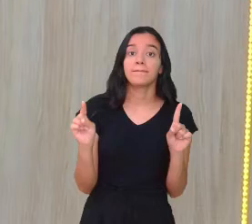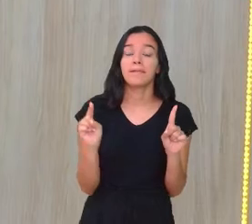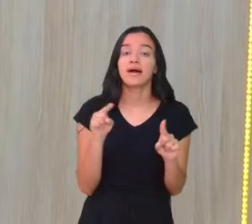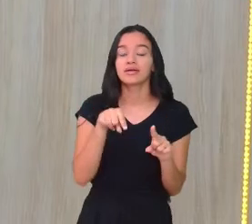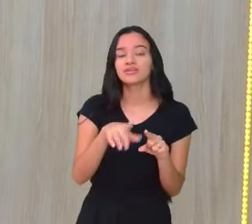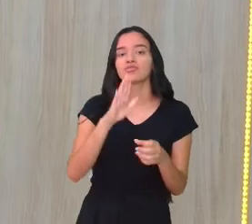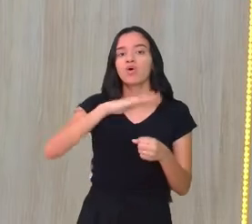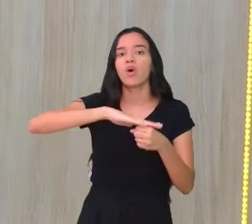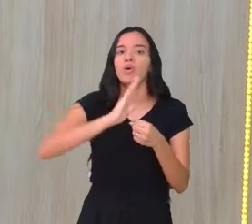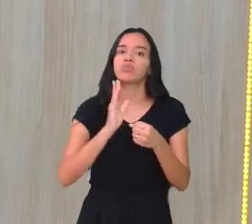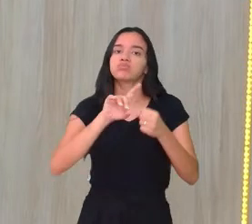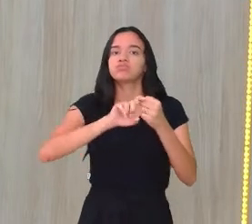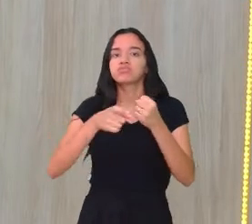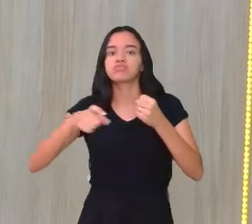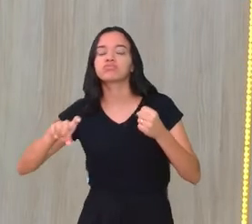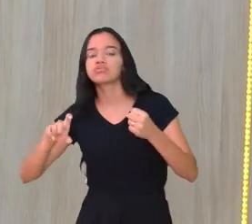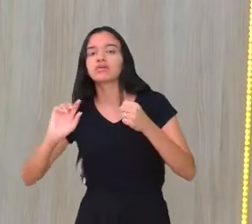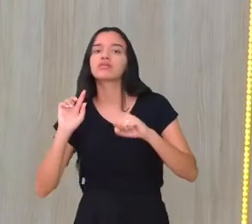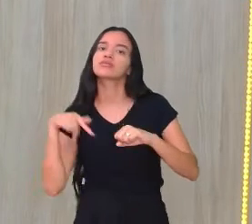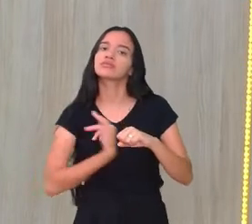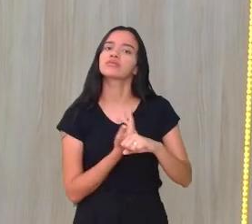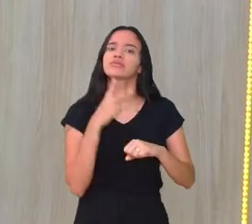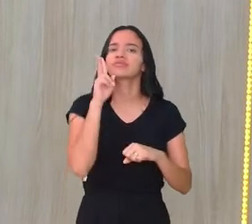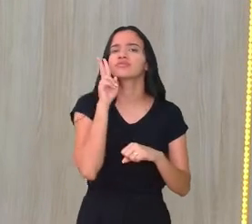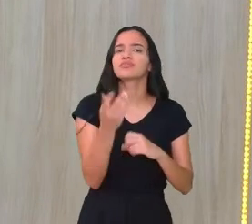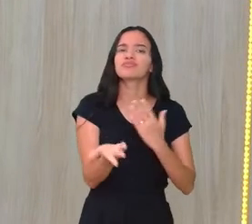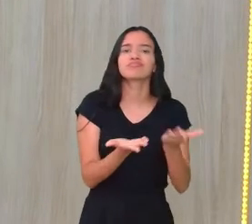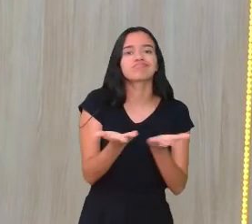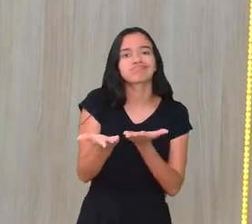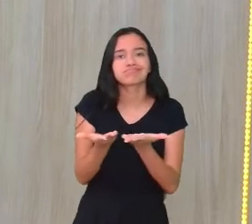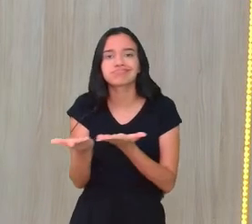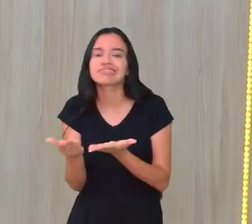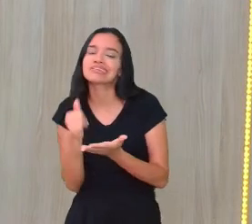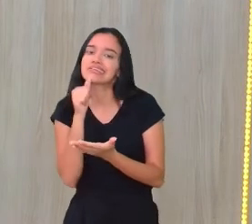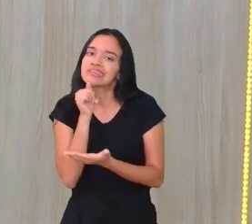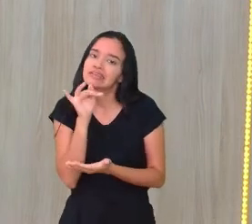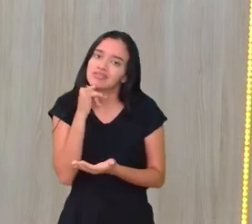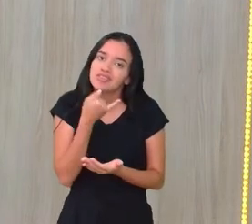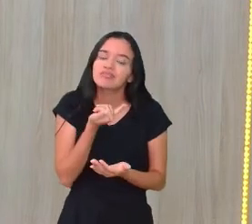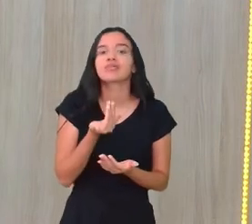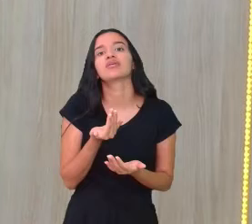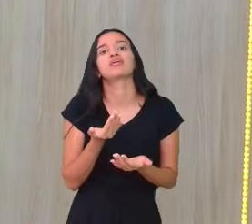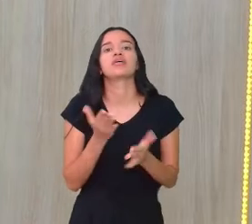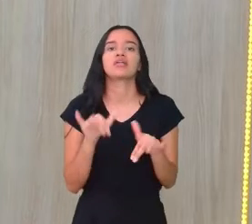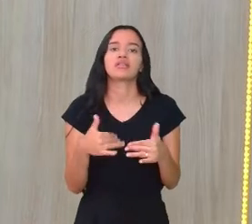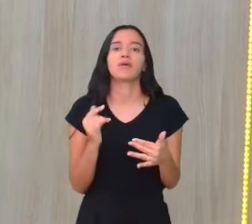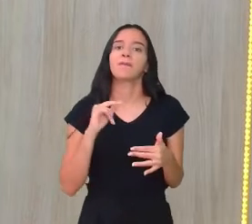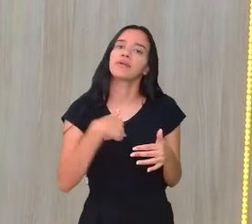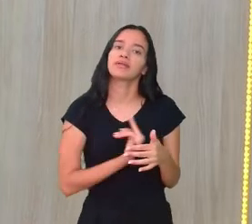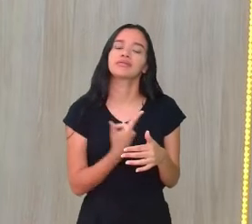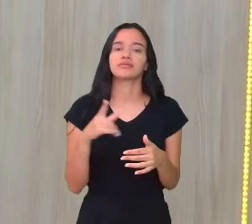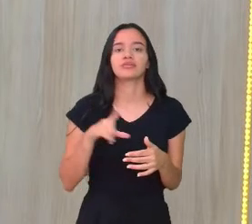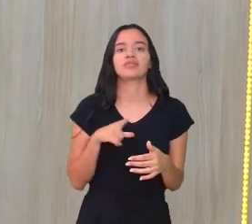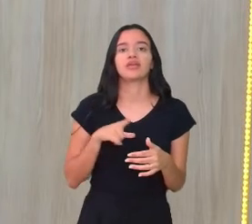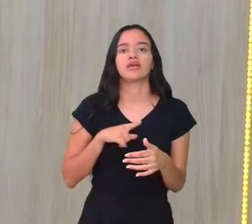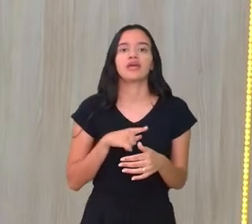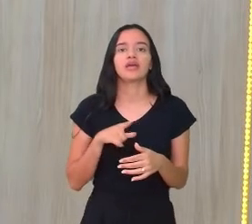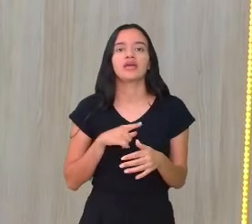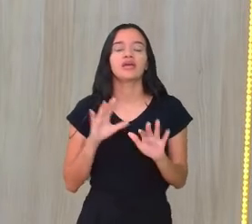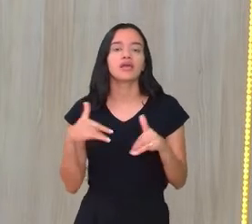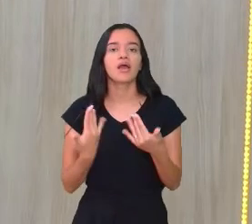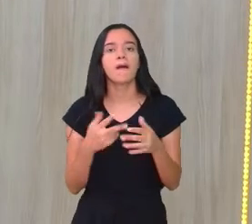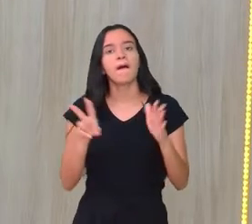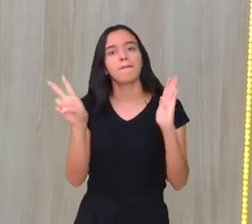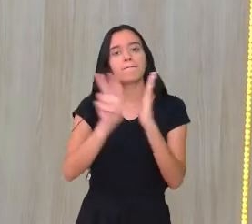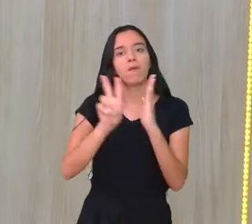desse esgoto, como a gente viu nos dados, ele não é tratado ainda. Então, para a gente ter aí, por exemplo, Boa